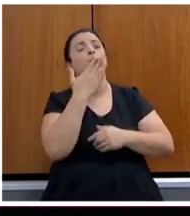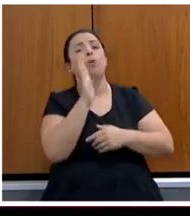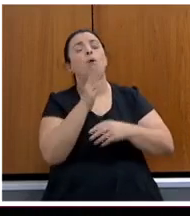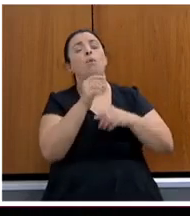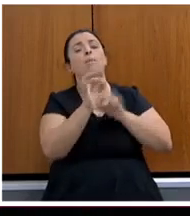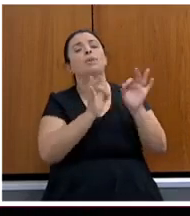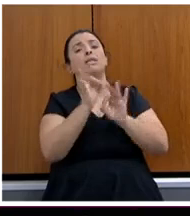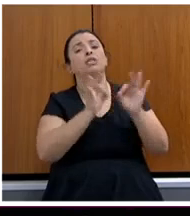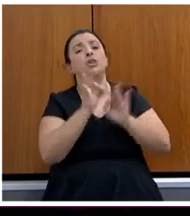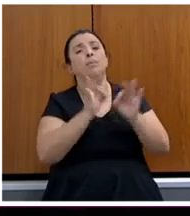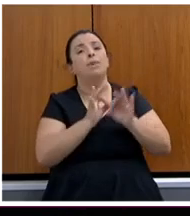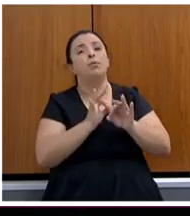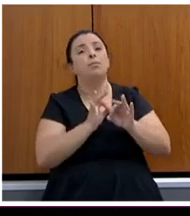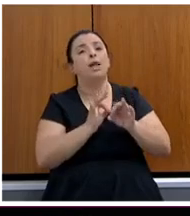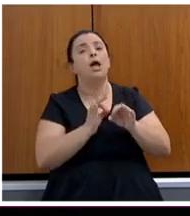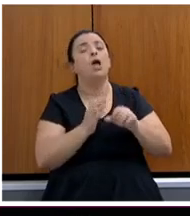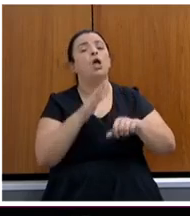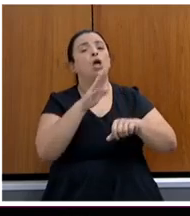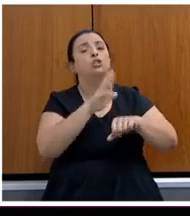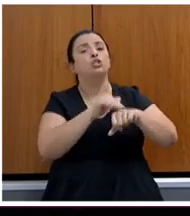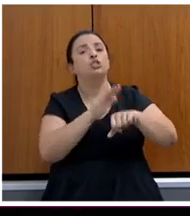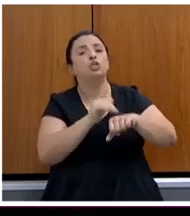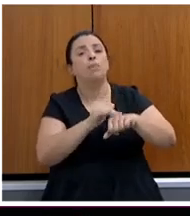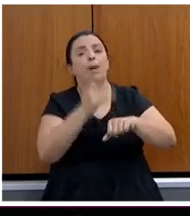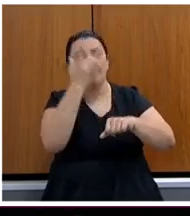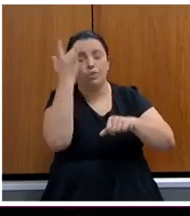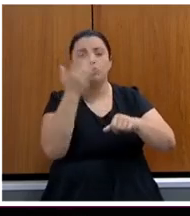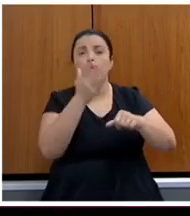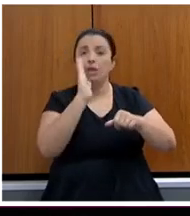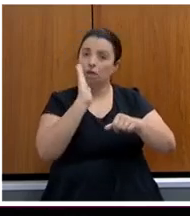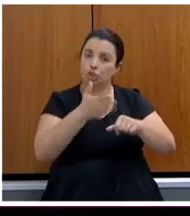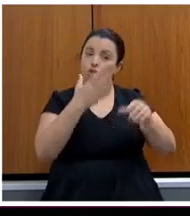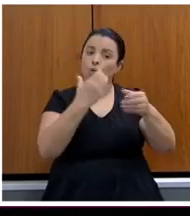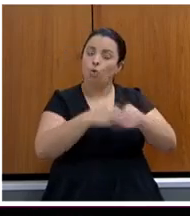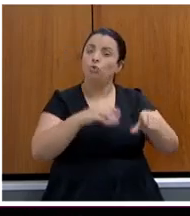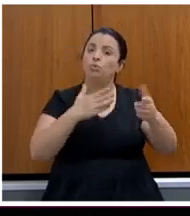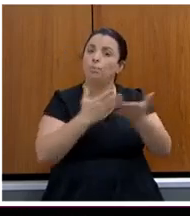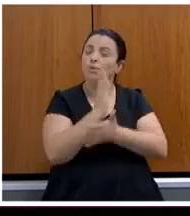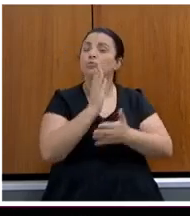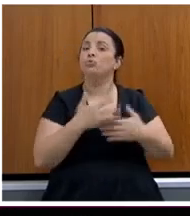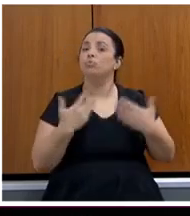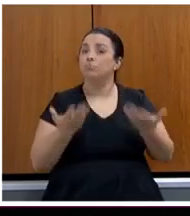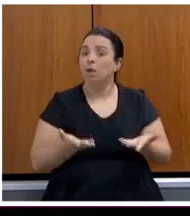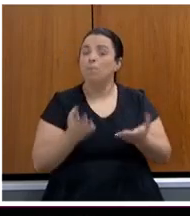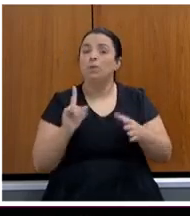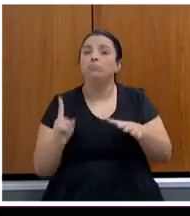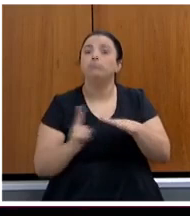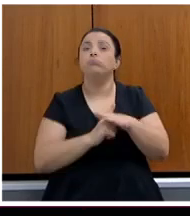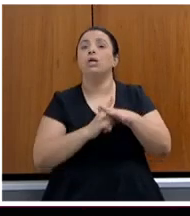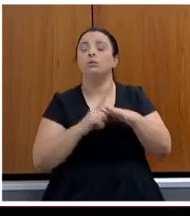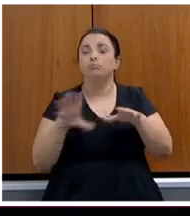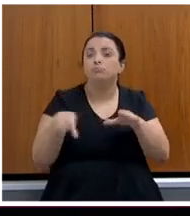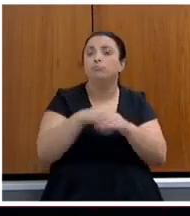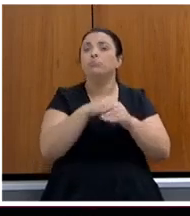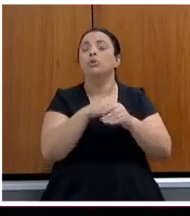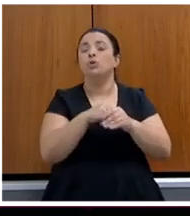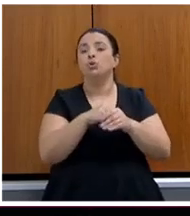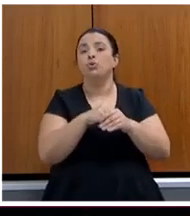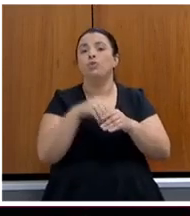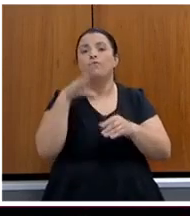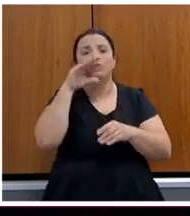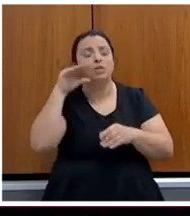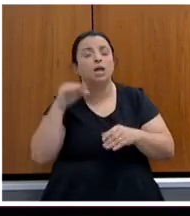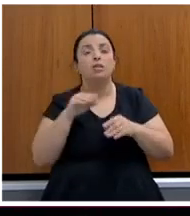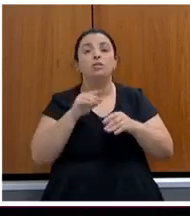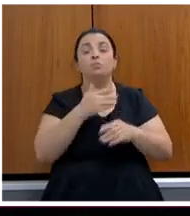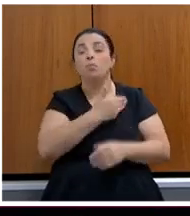público conforme determina a constituição federal e estadual que o ingresso no serviço público por concurso público e